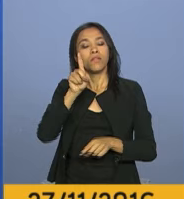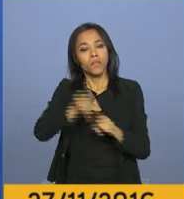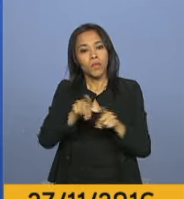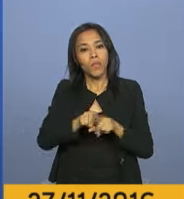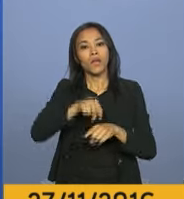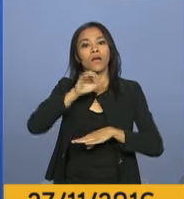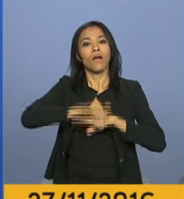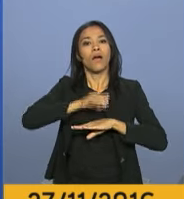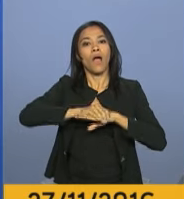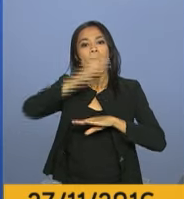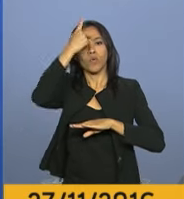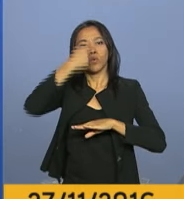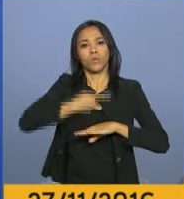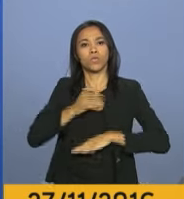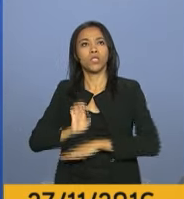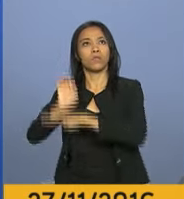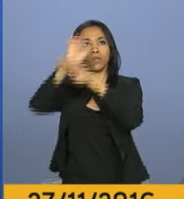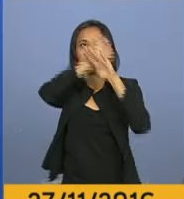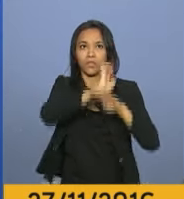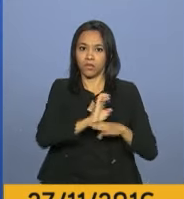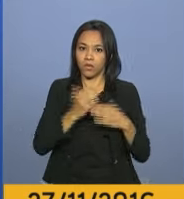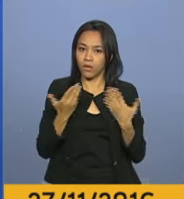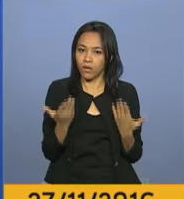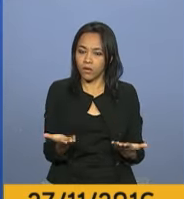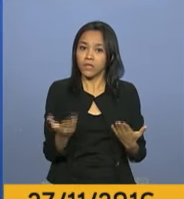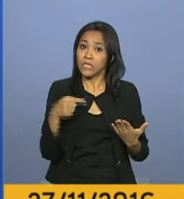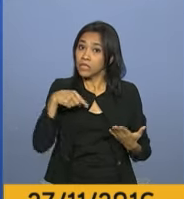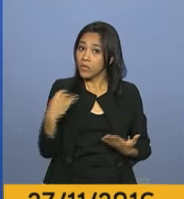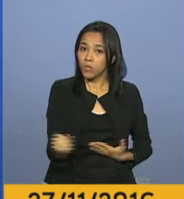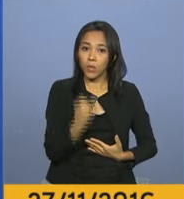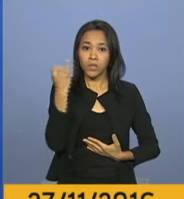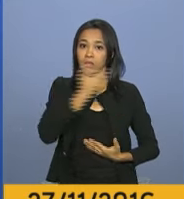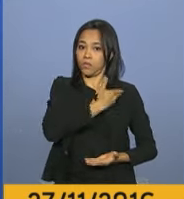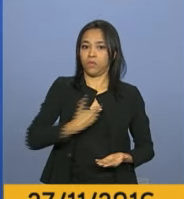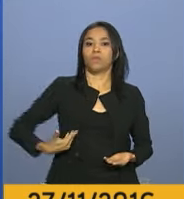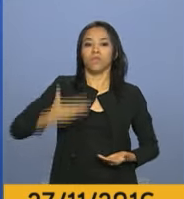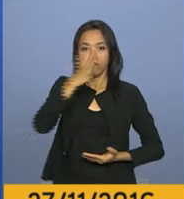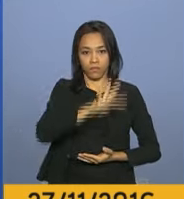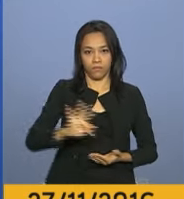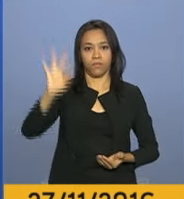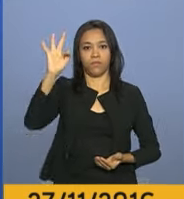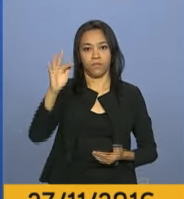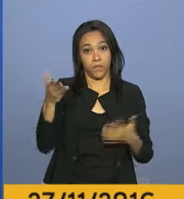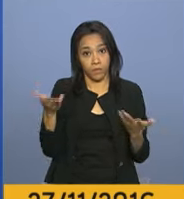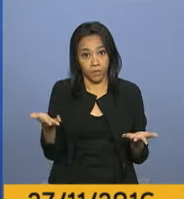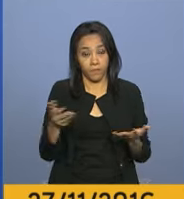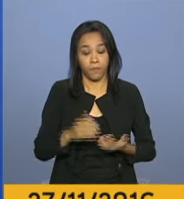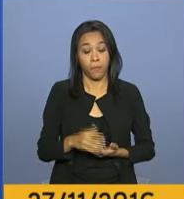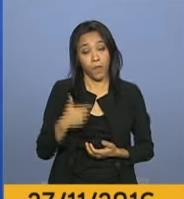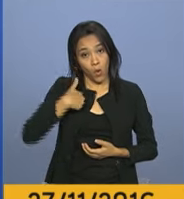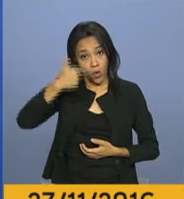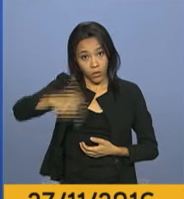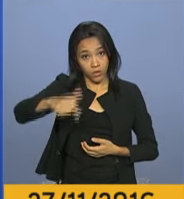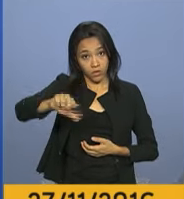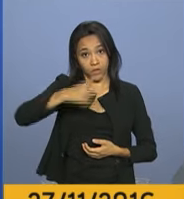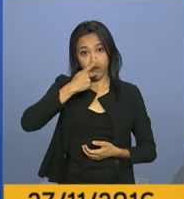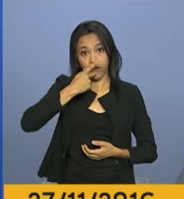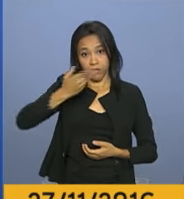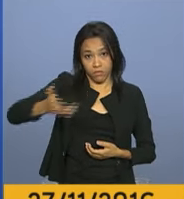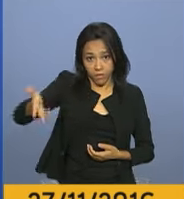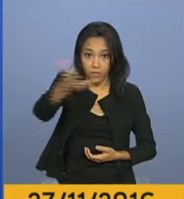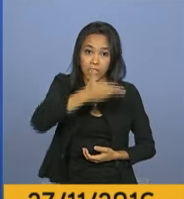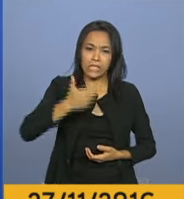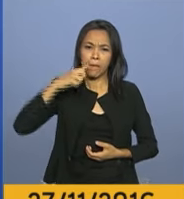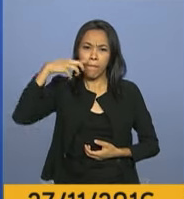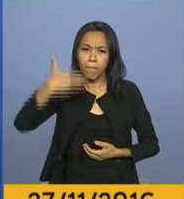municípios é importante para a União Federal. Então, eu volto a dizer, nós vamos